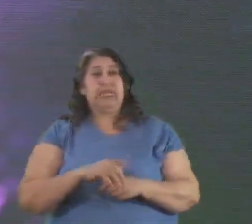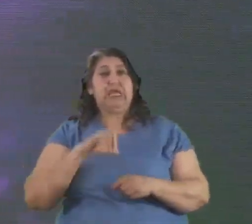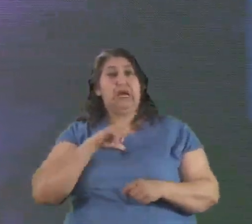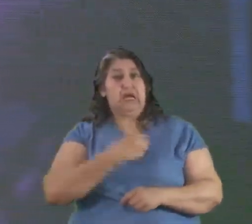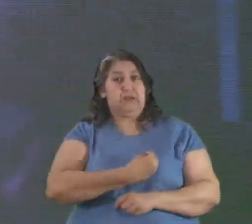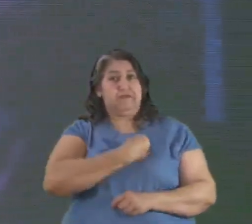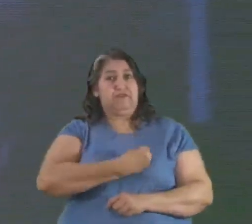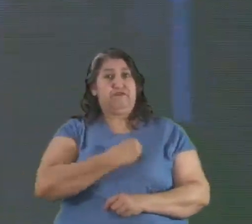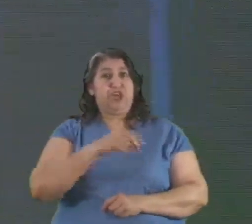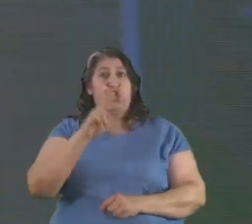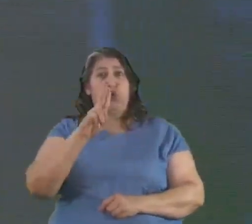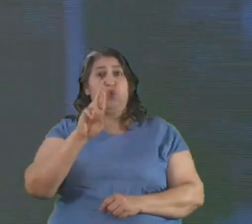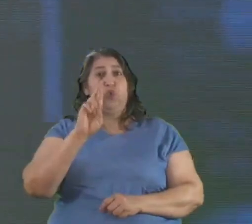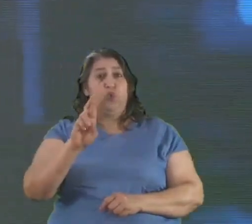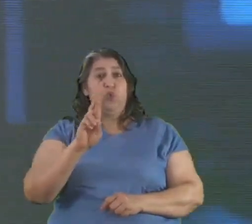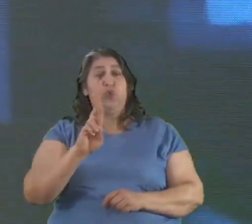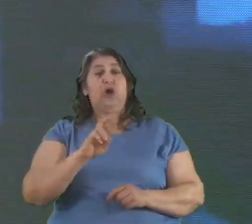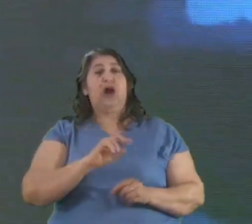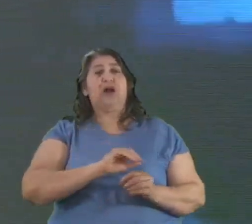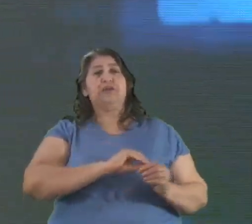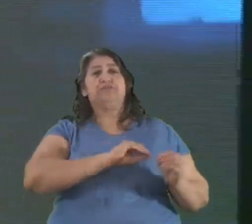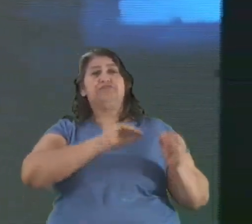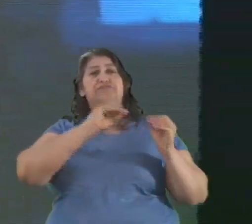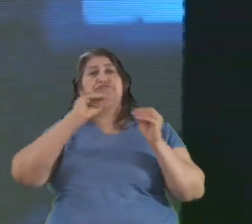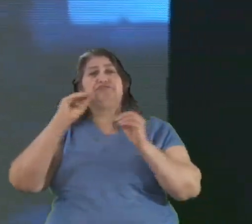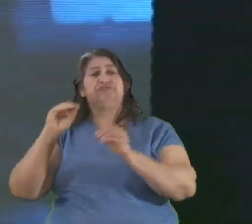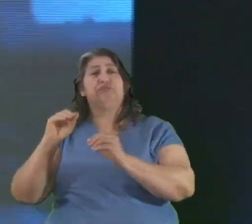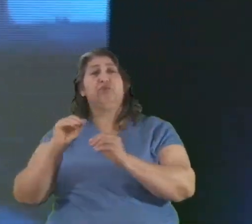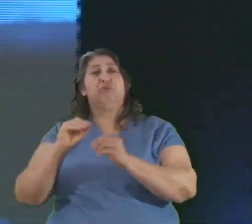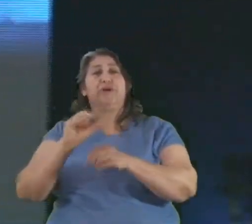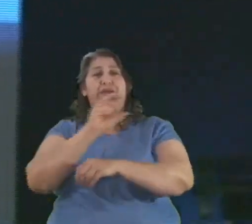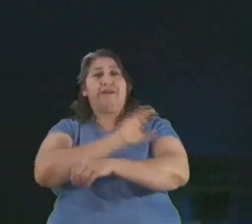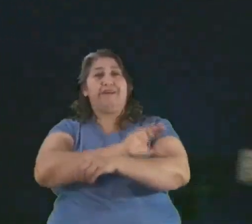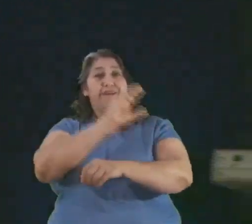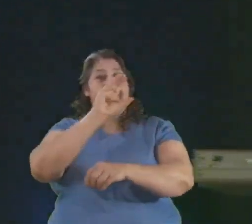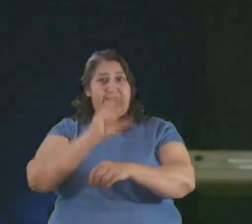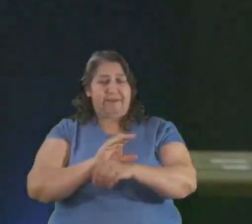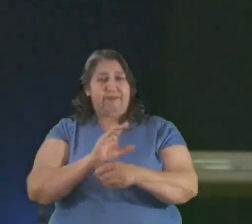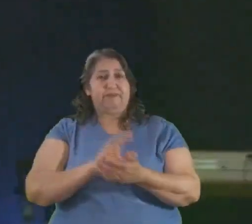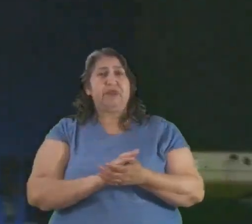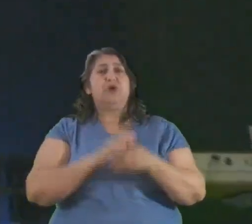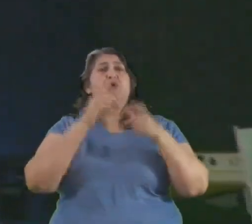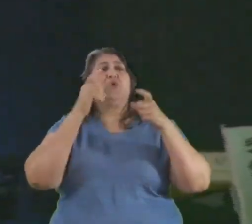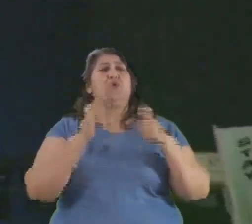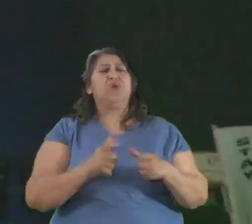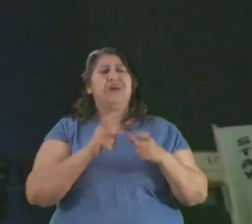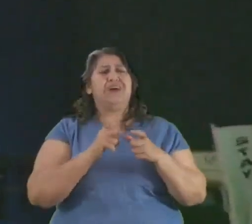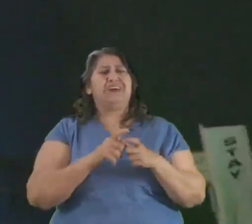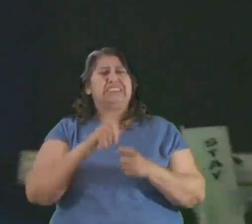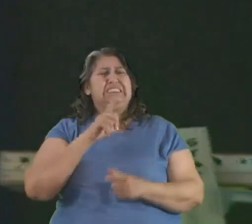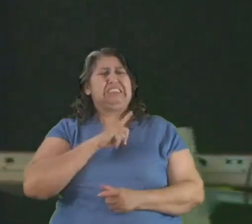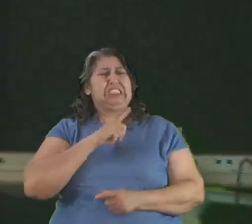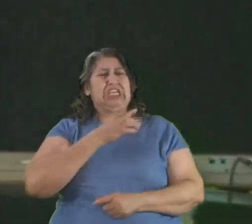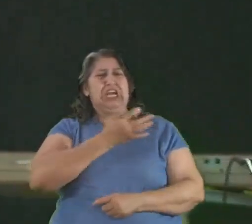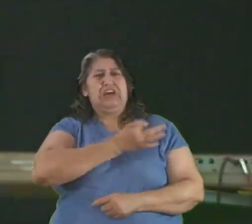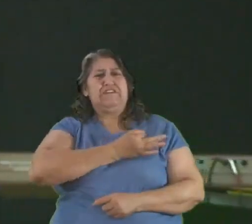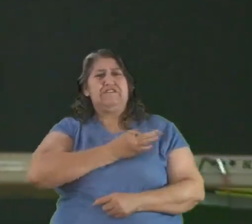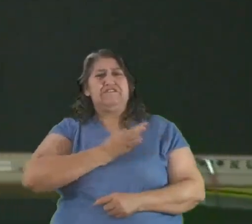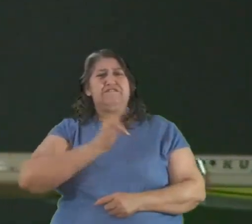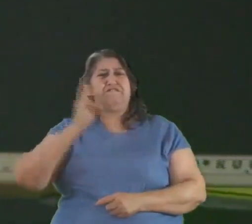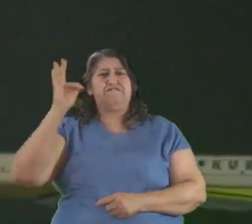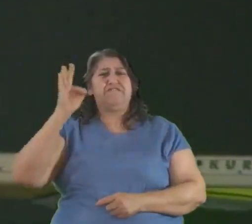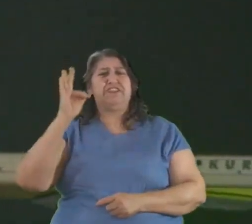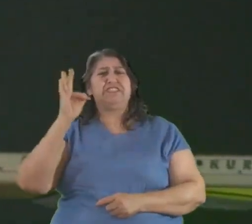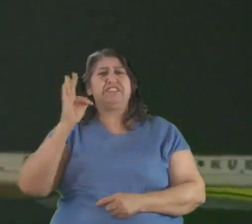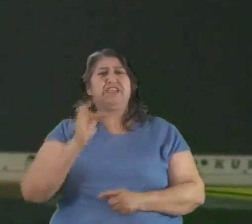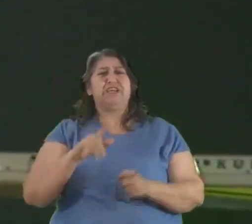povo chamado cananeus, filisteus. que, segundo alguns historiadores, os